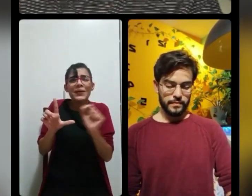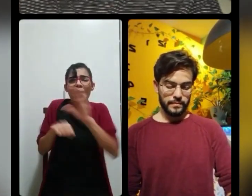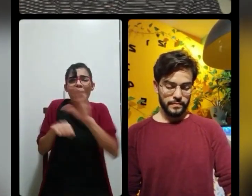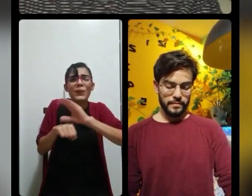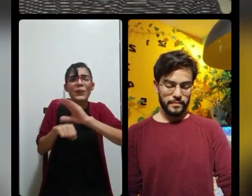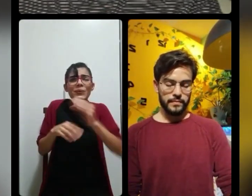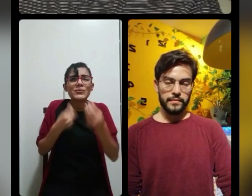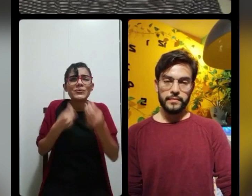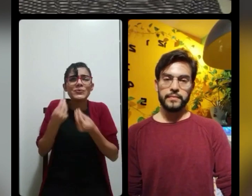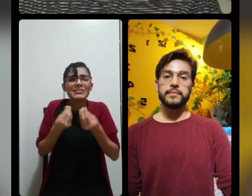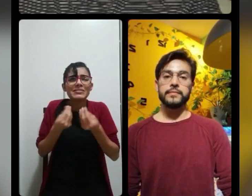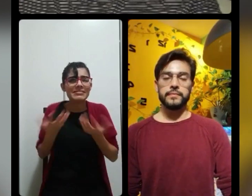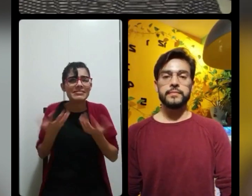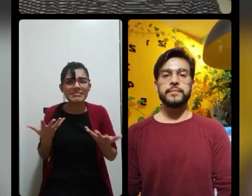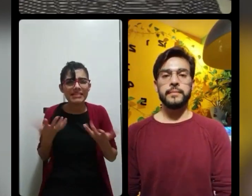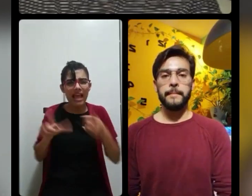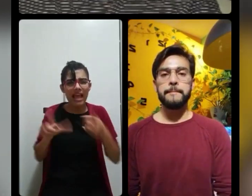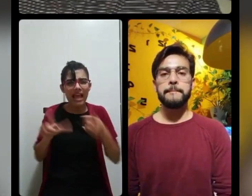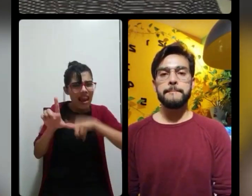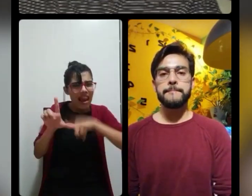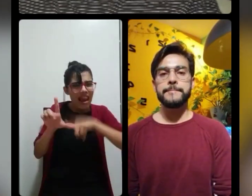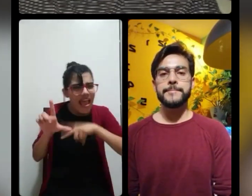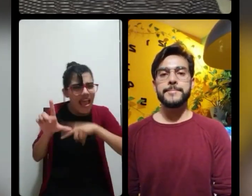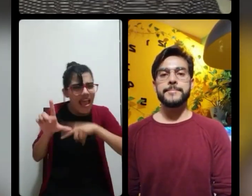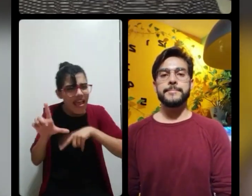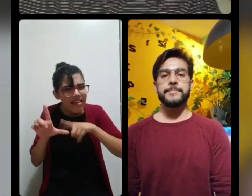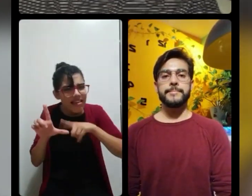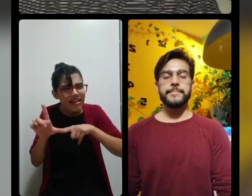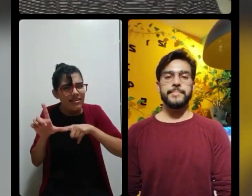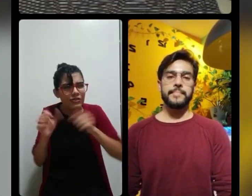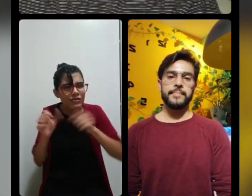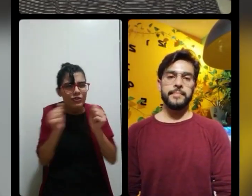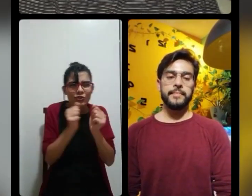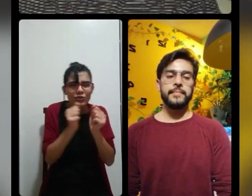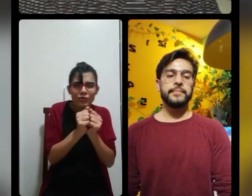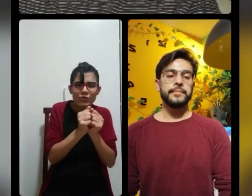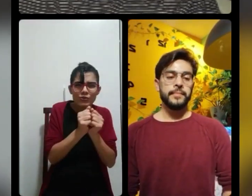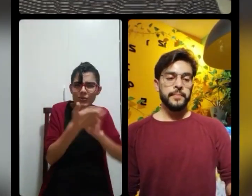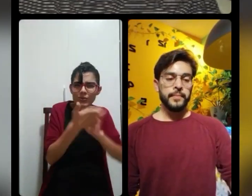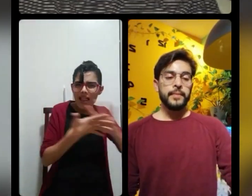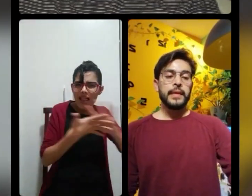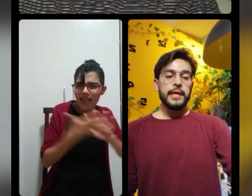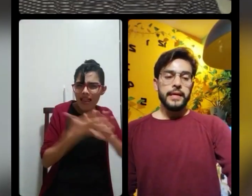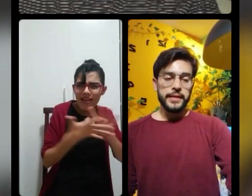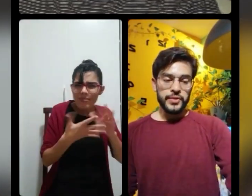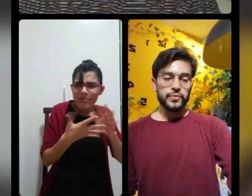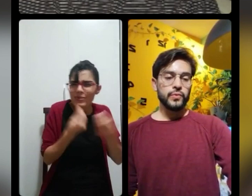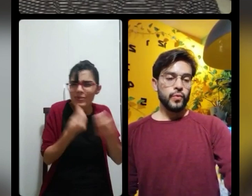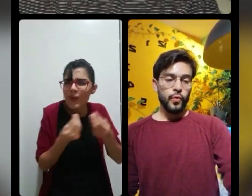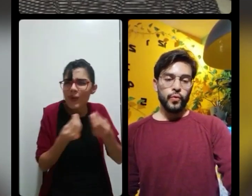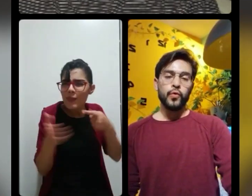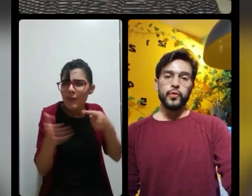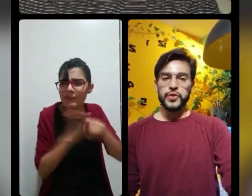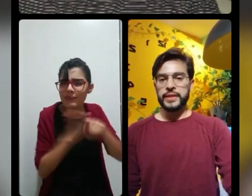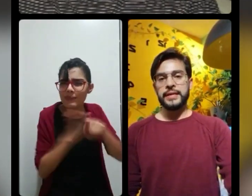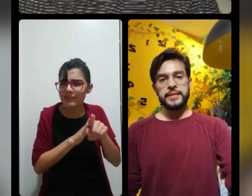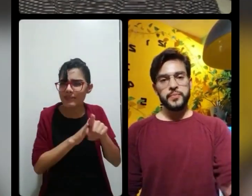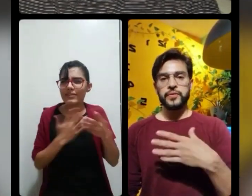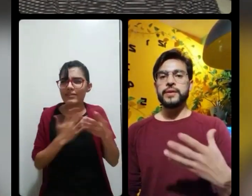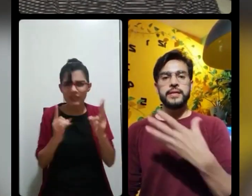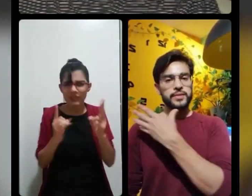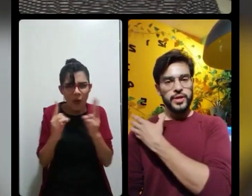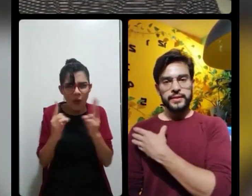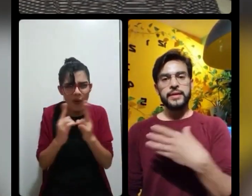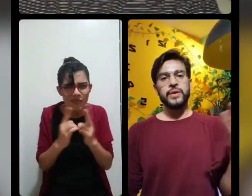curso de letras e existe o curso de letras totalmente em Libras, é isso? Na UFRN? Isso. O curso de